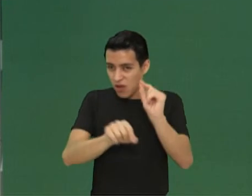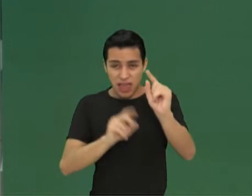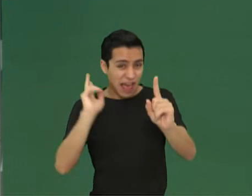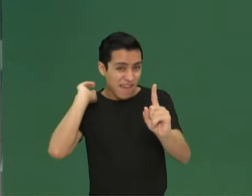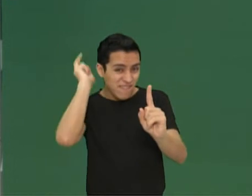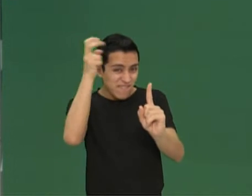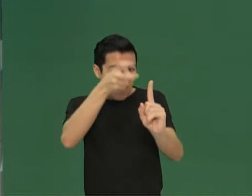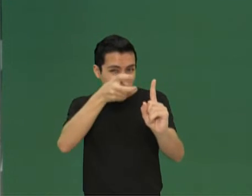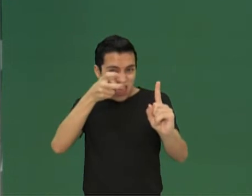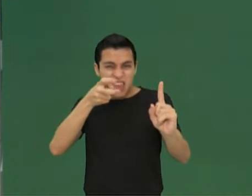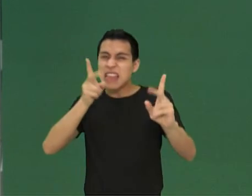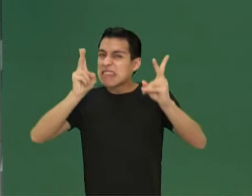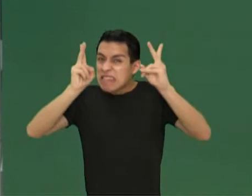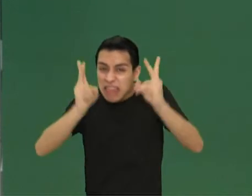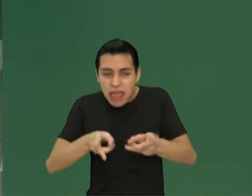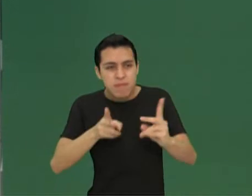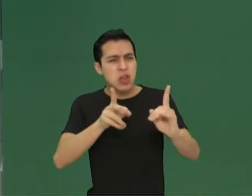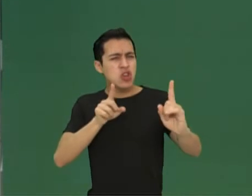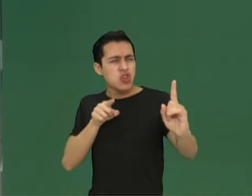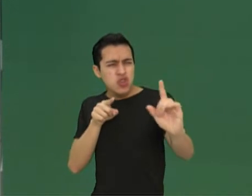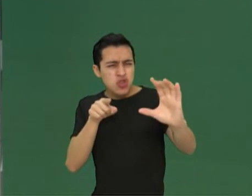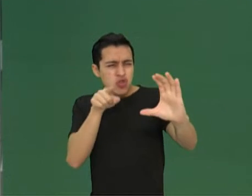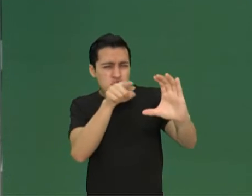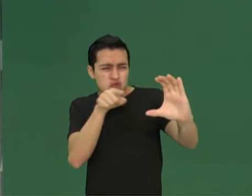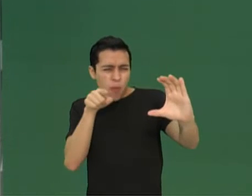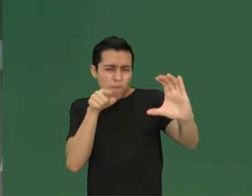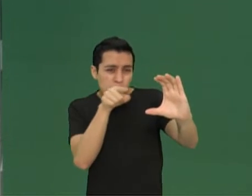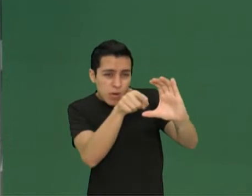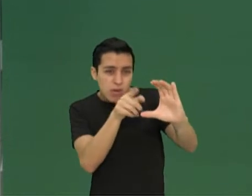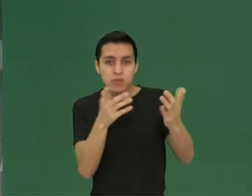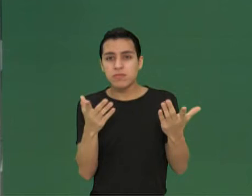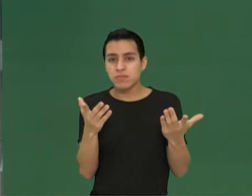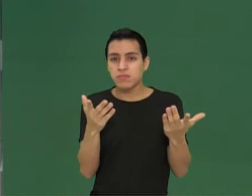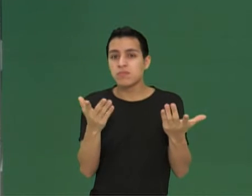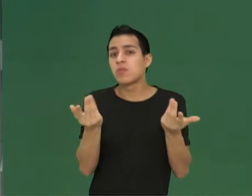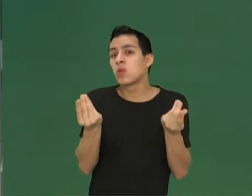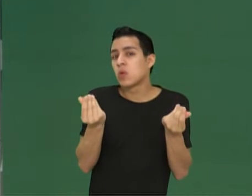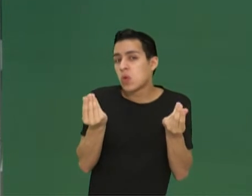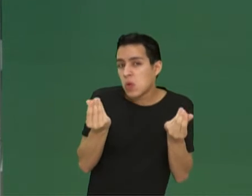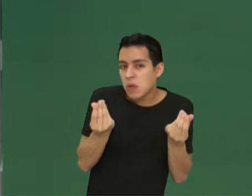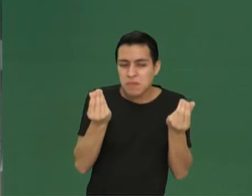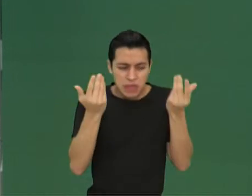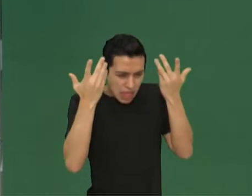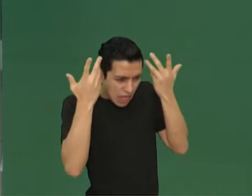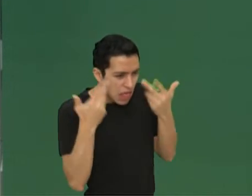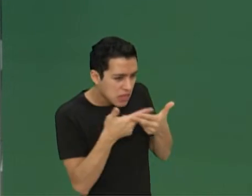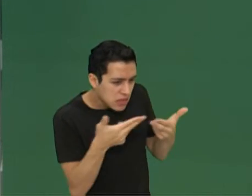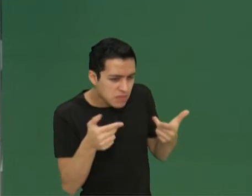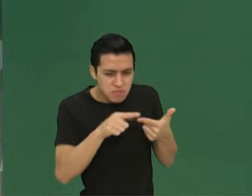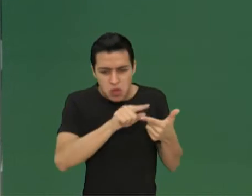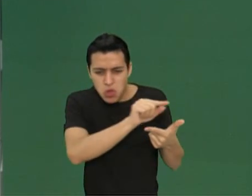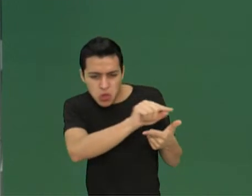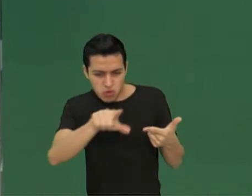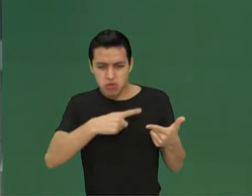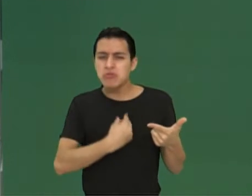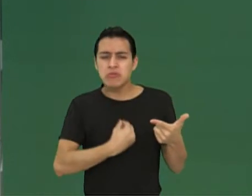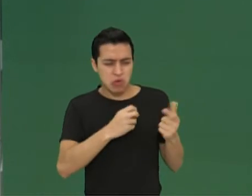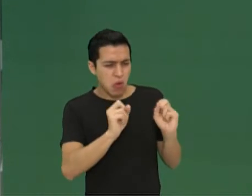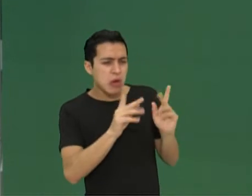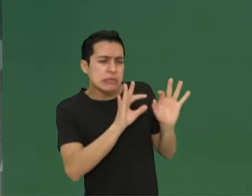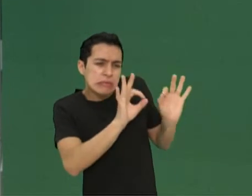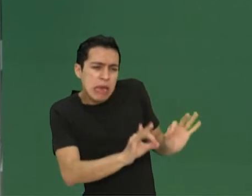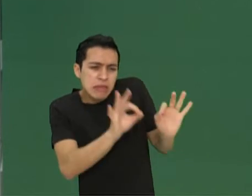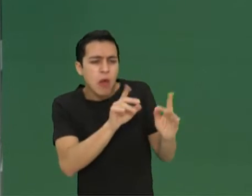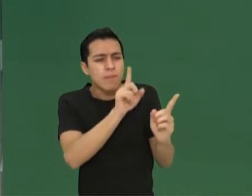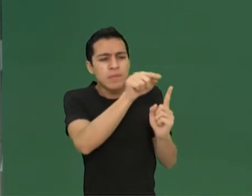né, o ponto do alvo, ou seja, o seu objetivo, a sua finalidade, com seres da natureza, né, com os animais, os demais seres vivos. Com o